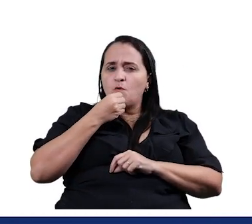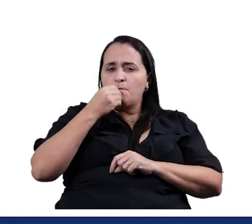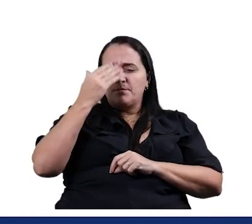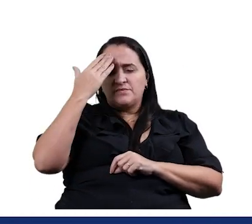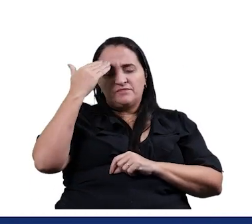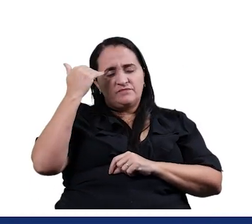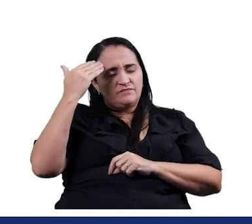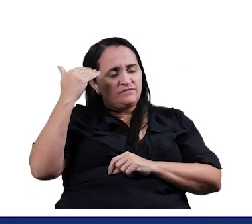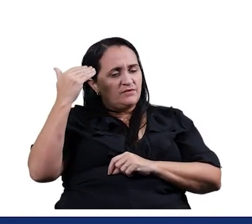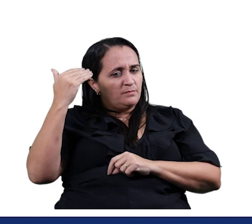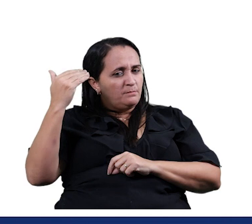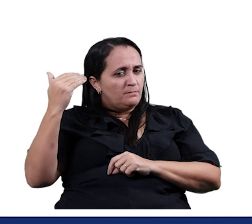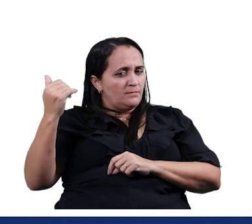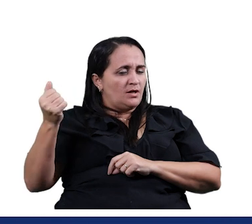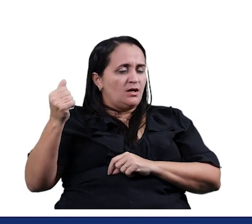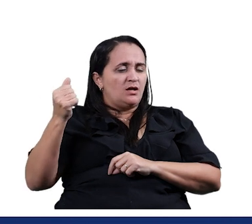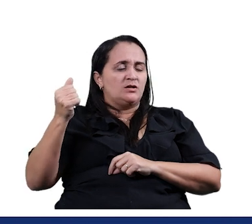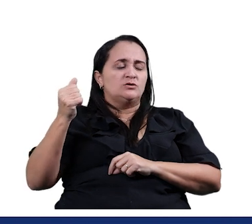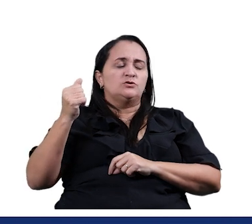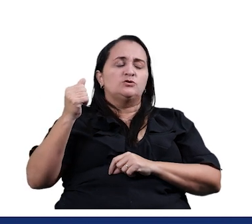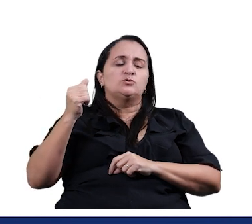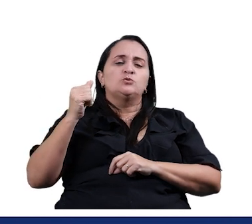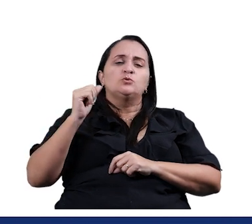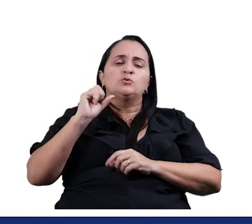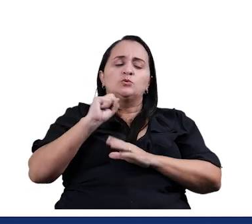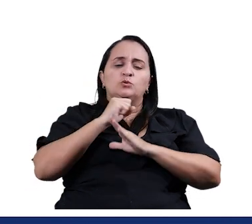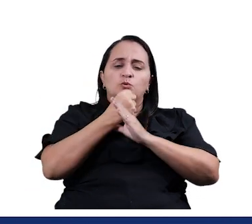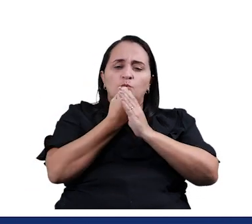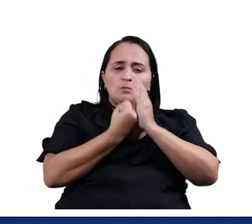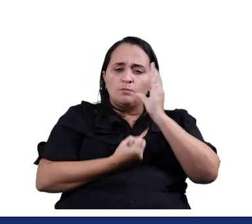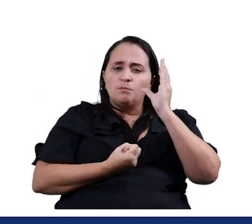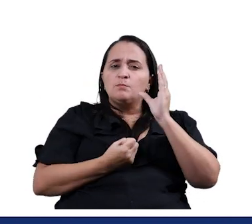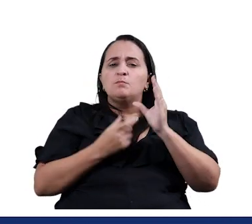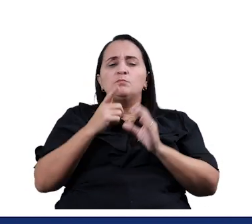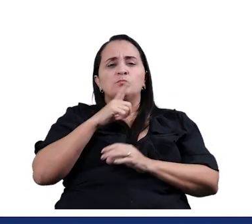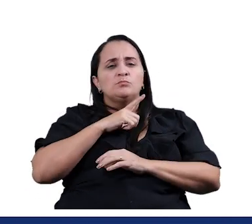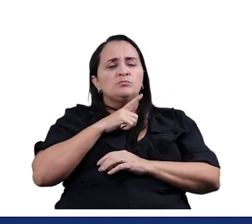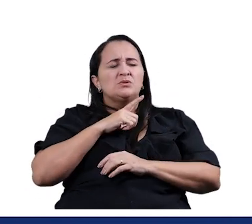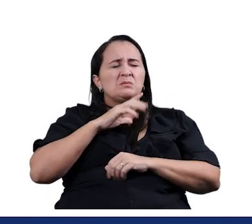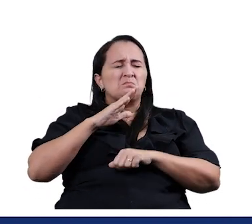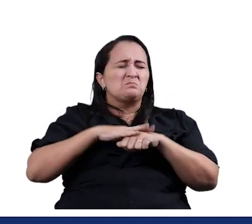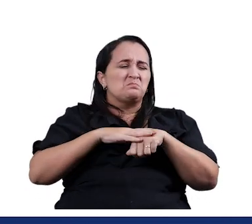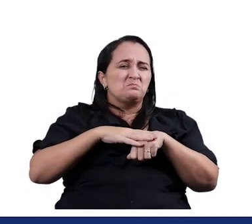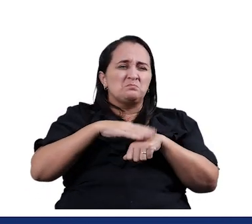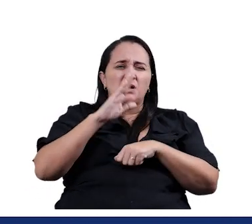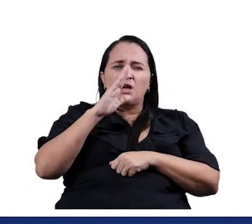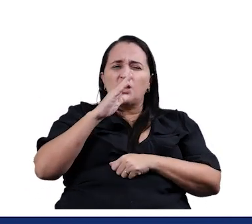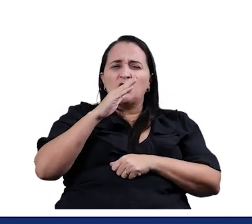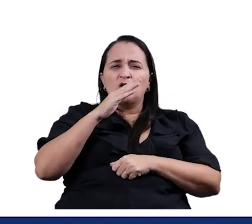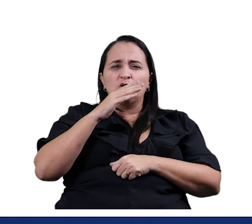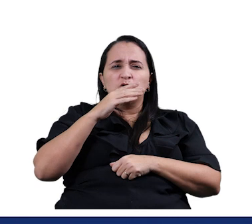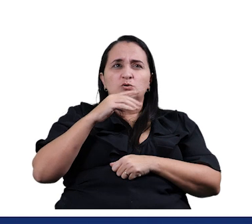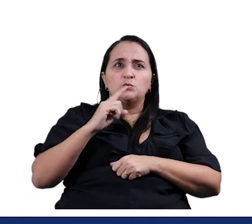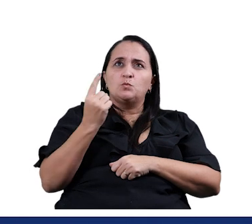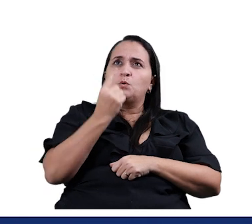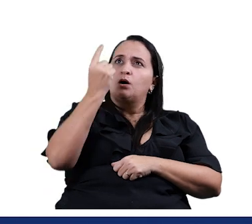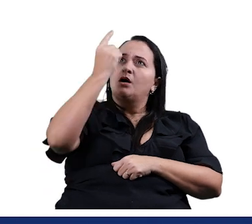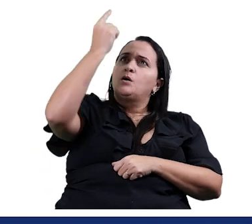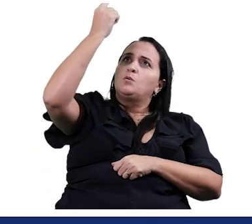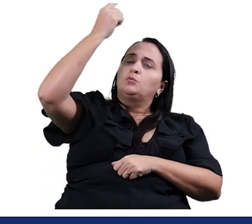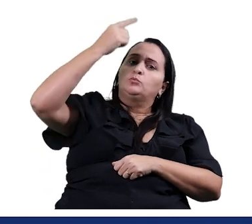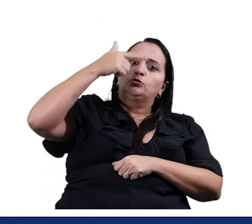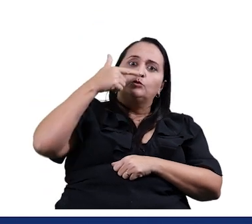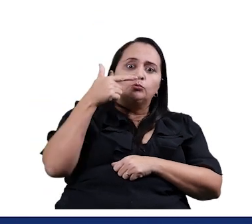de basquete de todos os tempos. Oscar tem mais de 2 metros